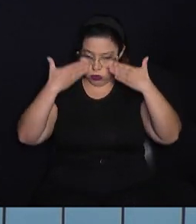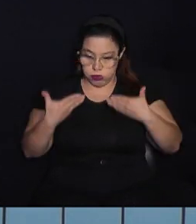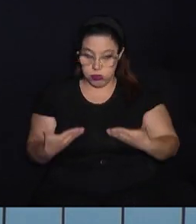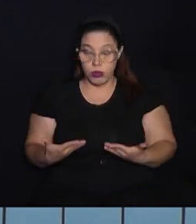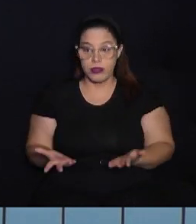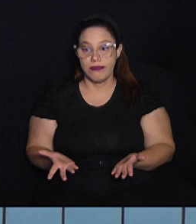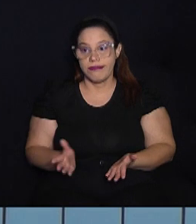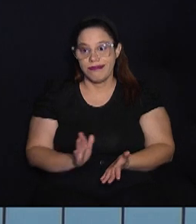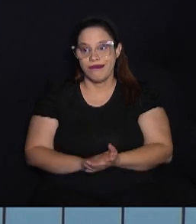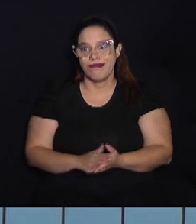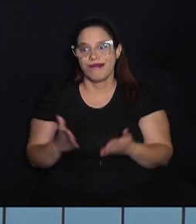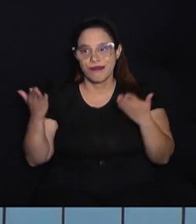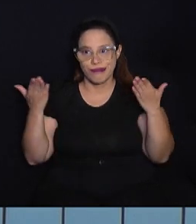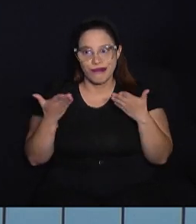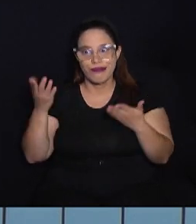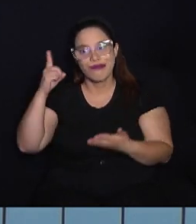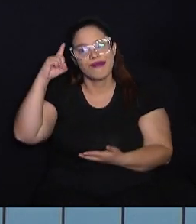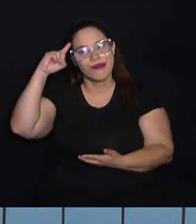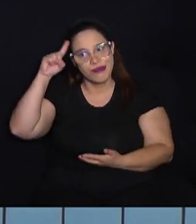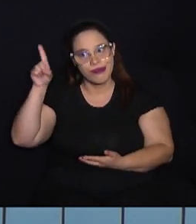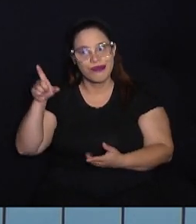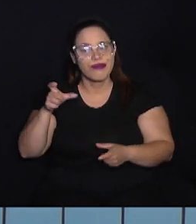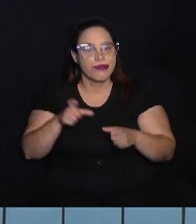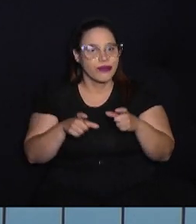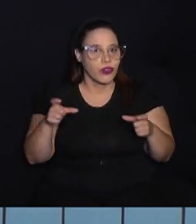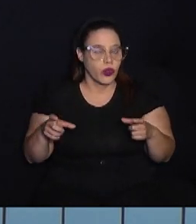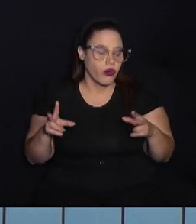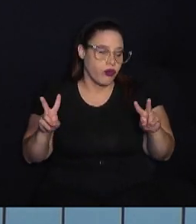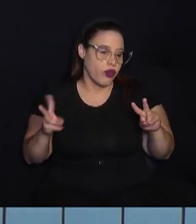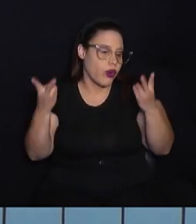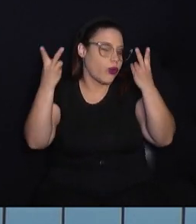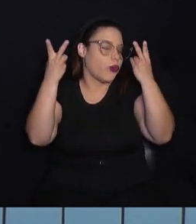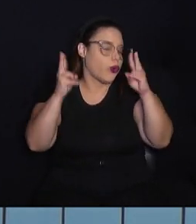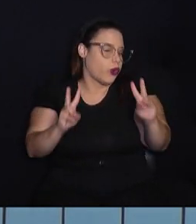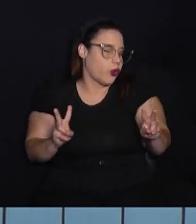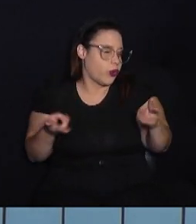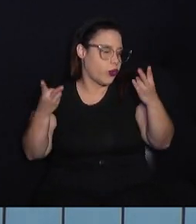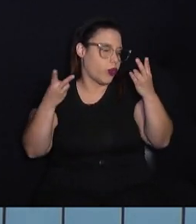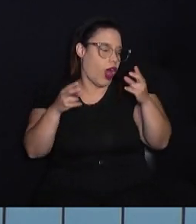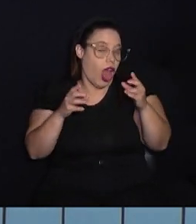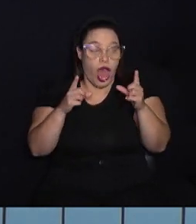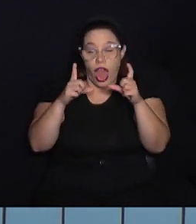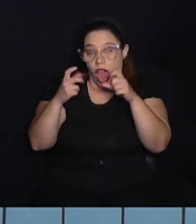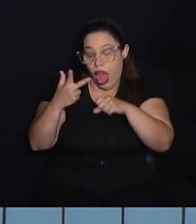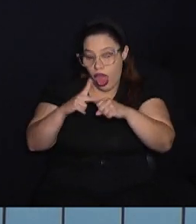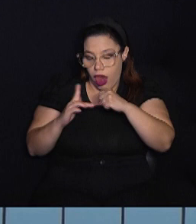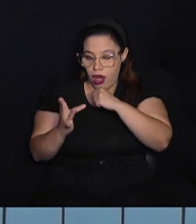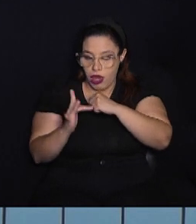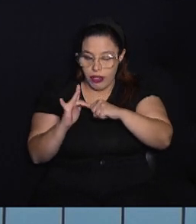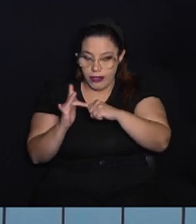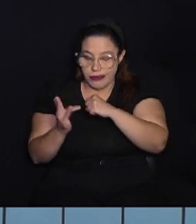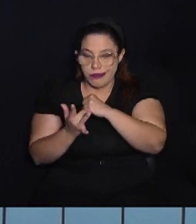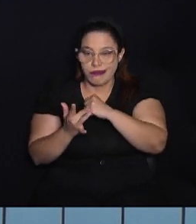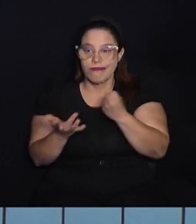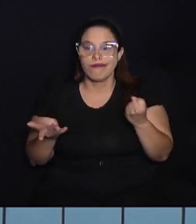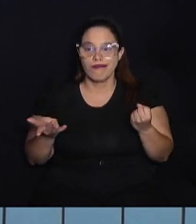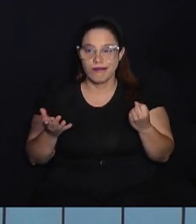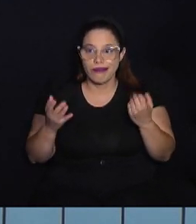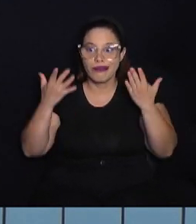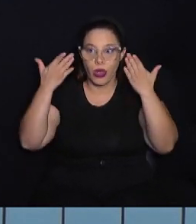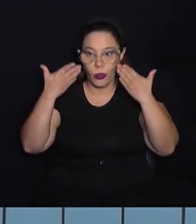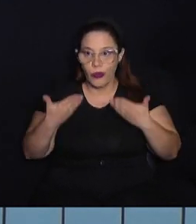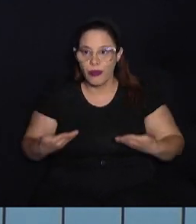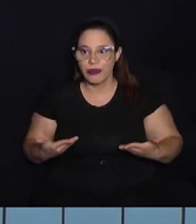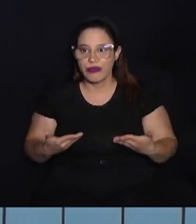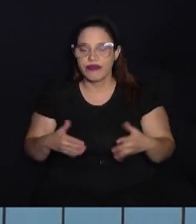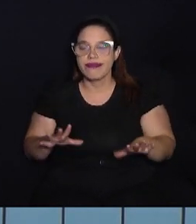em dia, o que as pessoas mais valorizam, né, com as redes sociais, exatamente, é a aparência, né? Então,